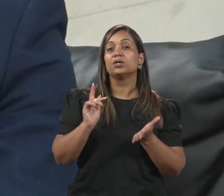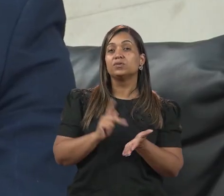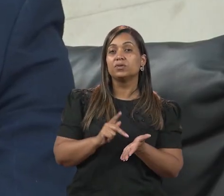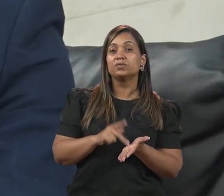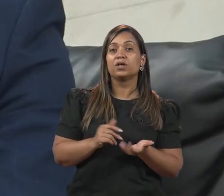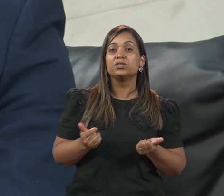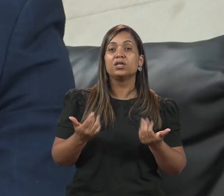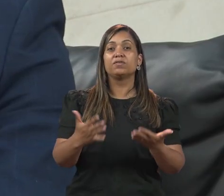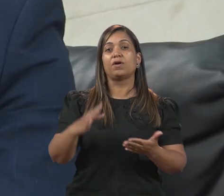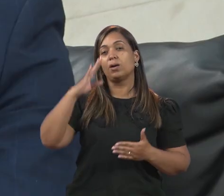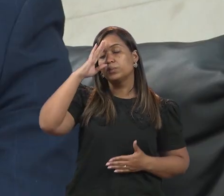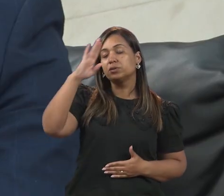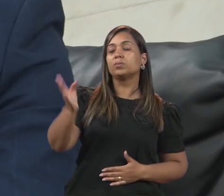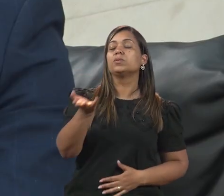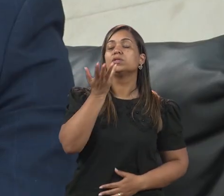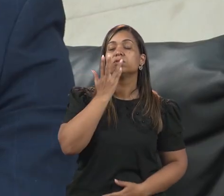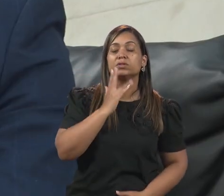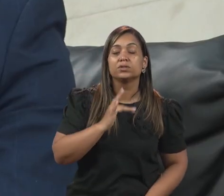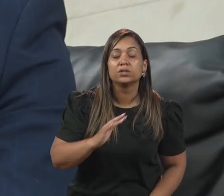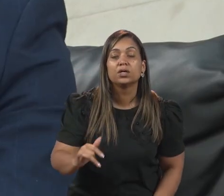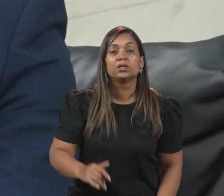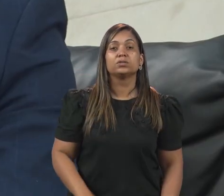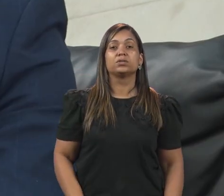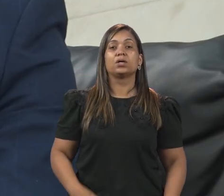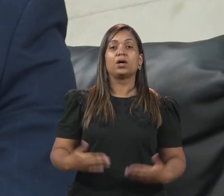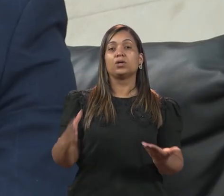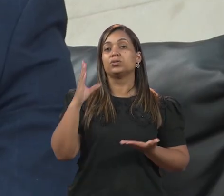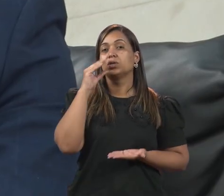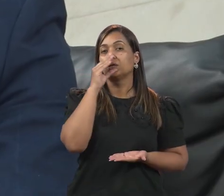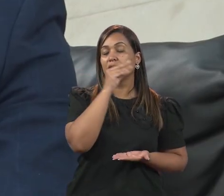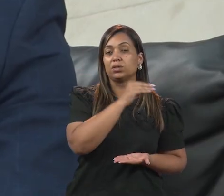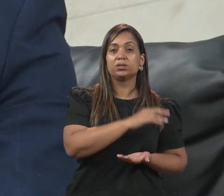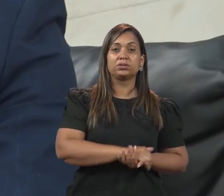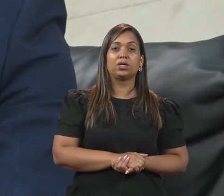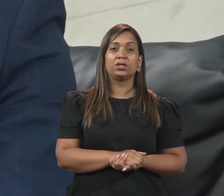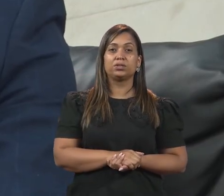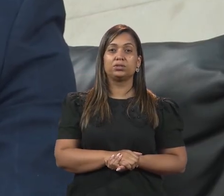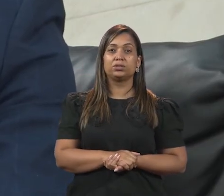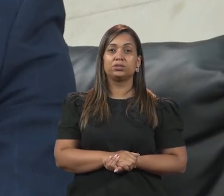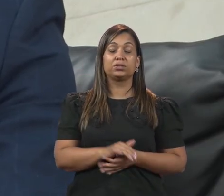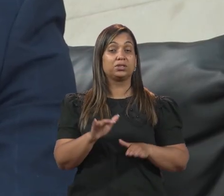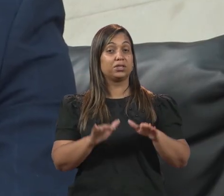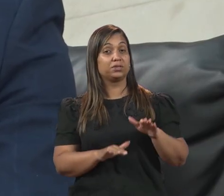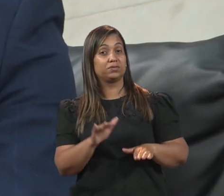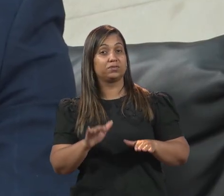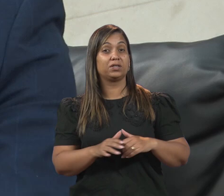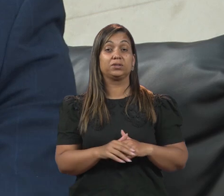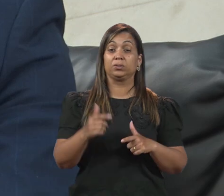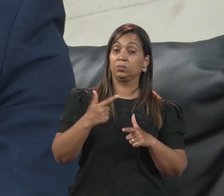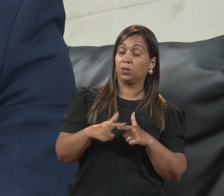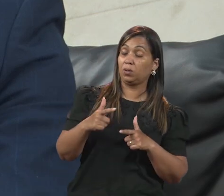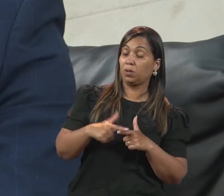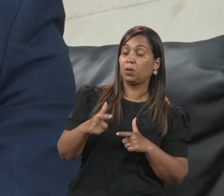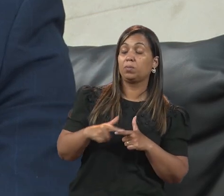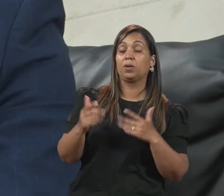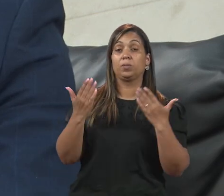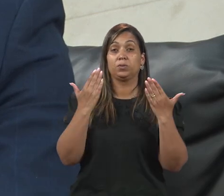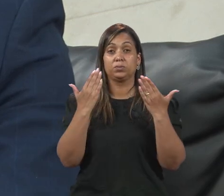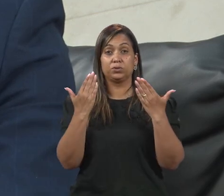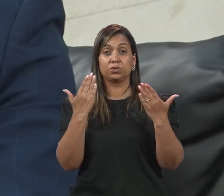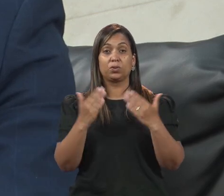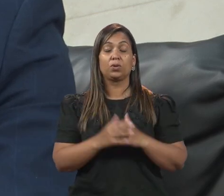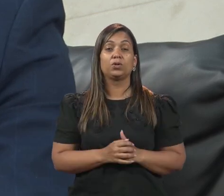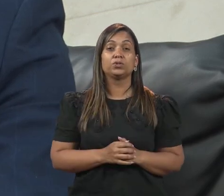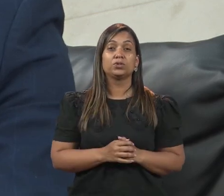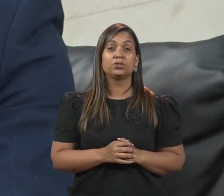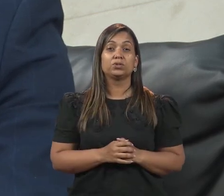levar, principalmente as nossas crianças, aos nossos adolescentes, que muitas das vezes enfrentam problemas